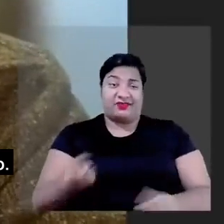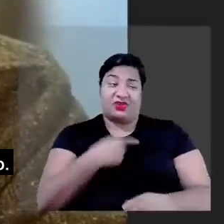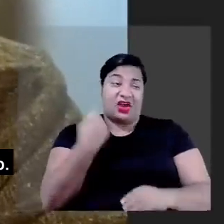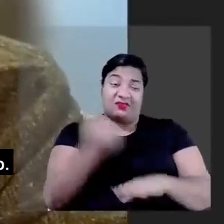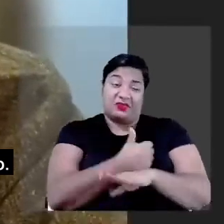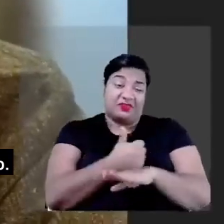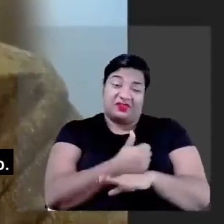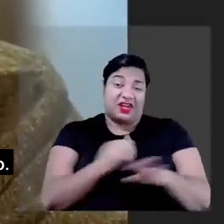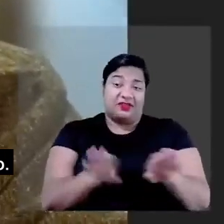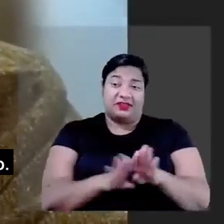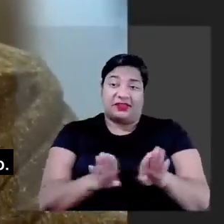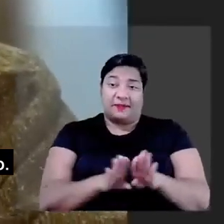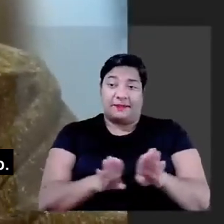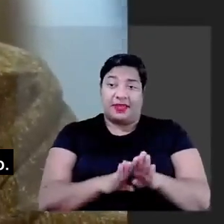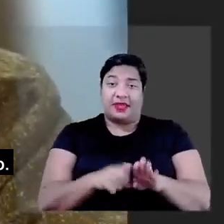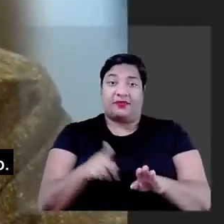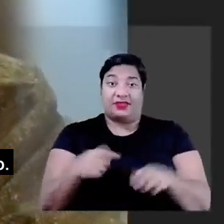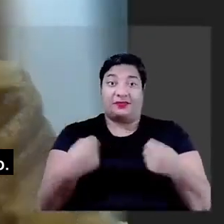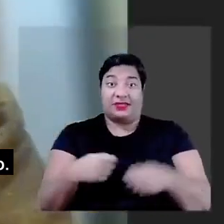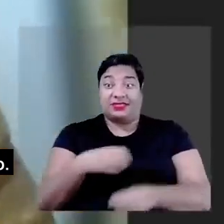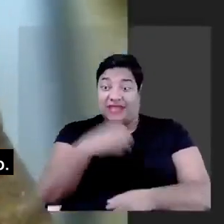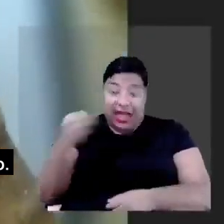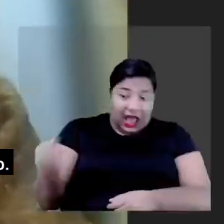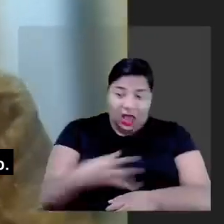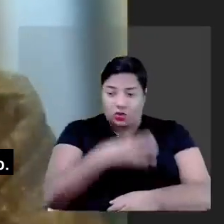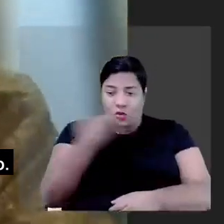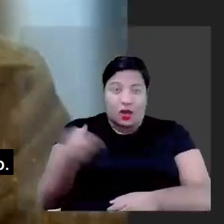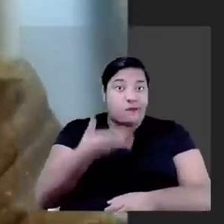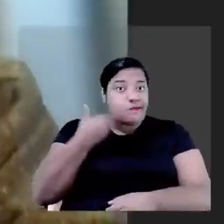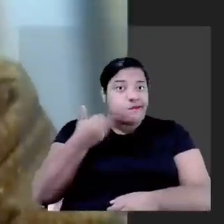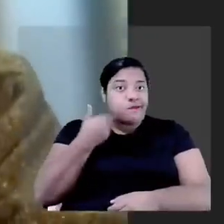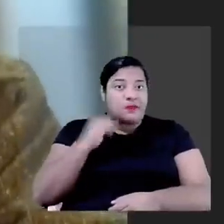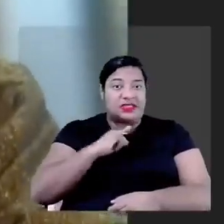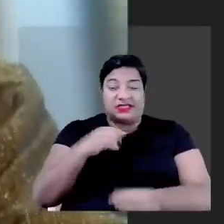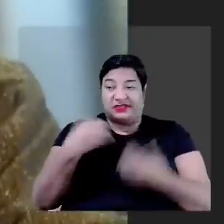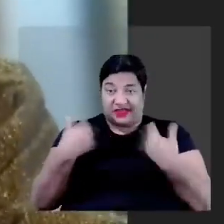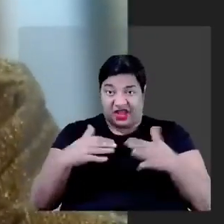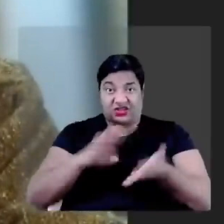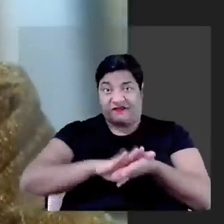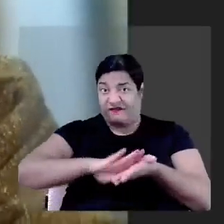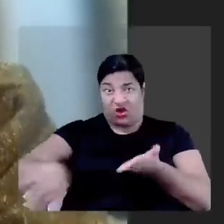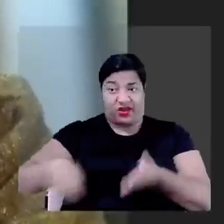você se desatualiza, você vai estar fora rapidinho.